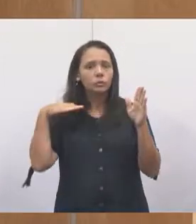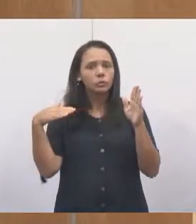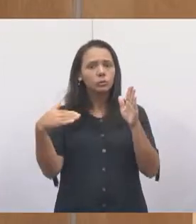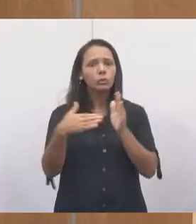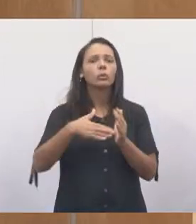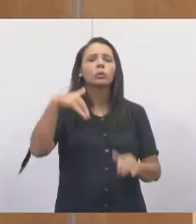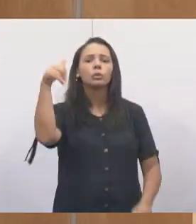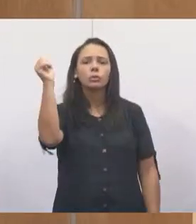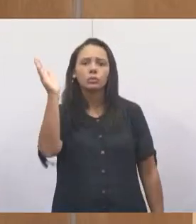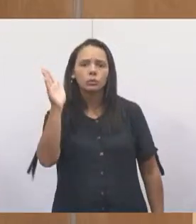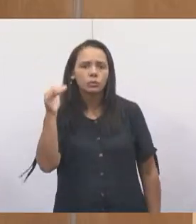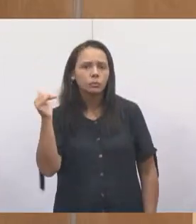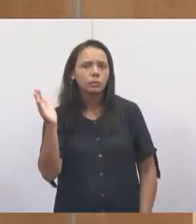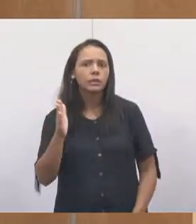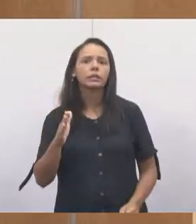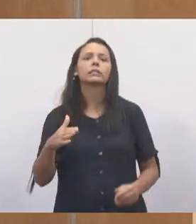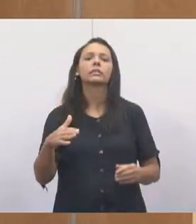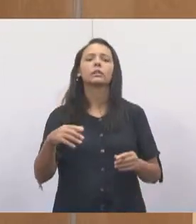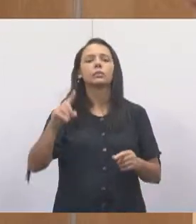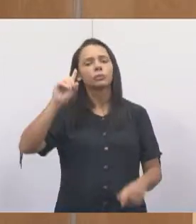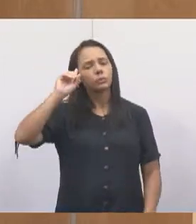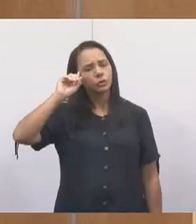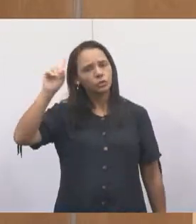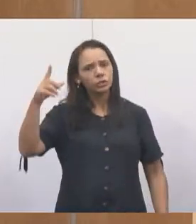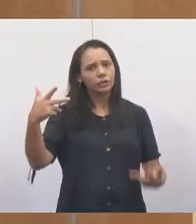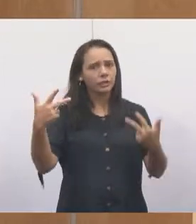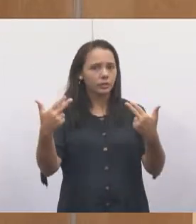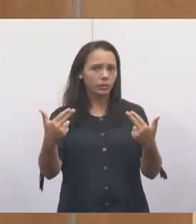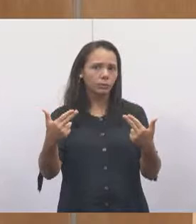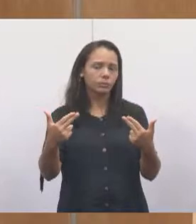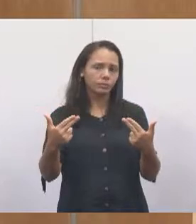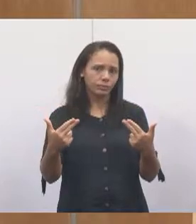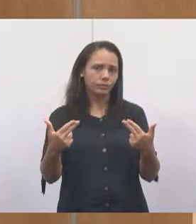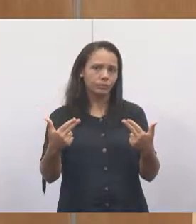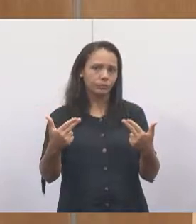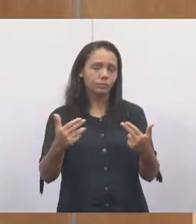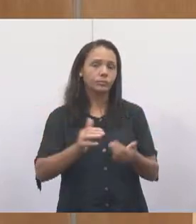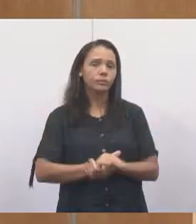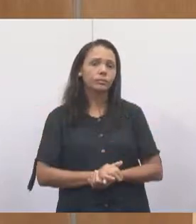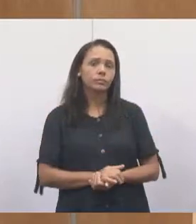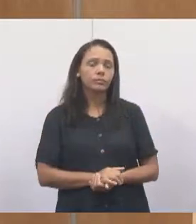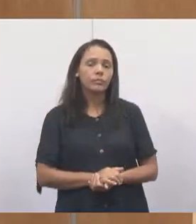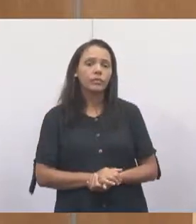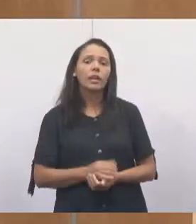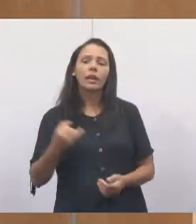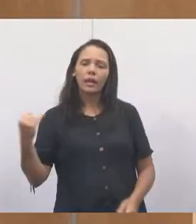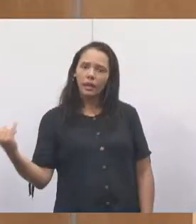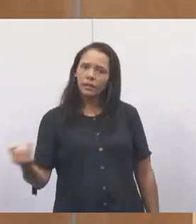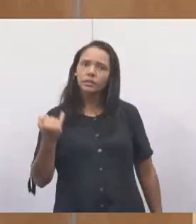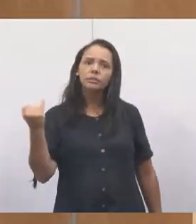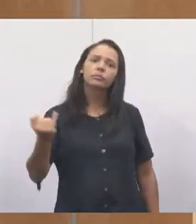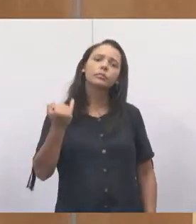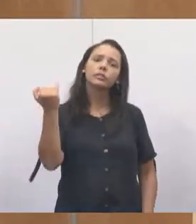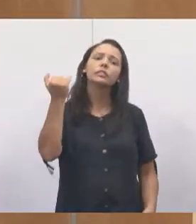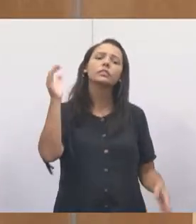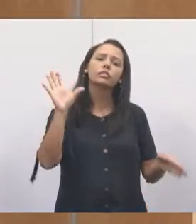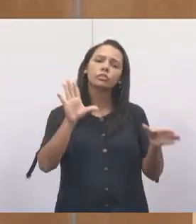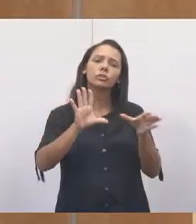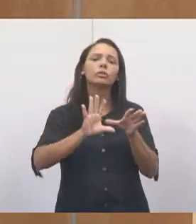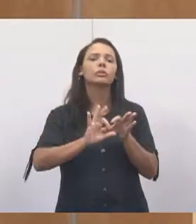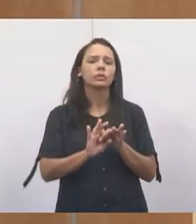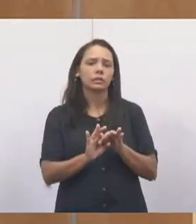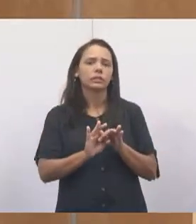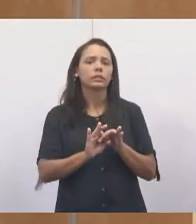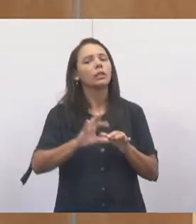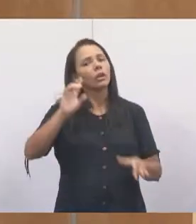para presidente. Então, de acordo com a CONANDA, é muito importante unificar a eleição